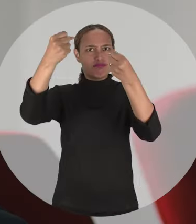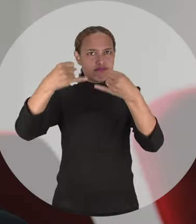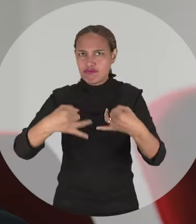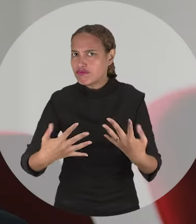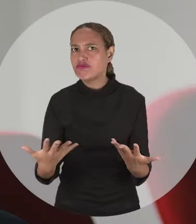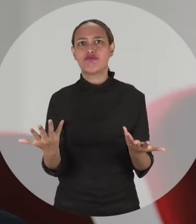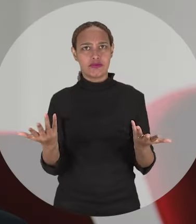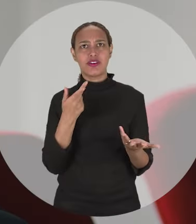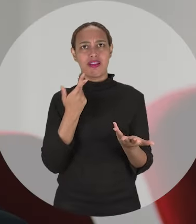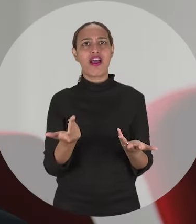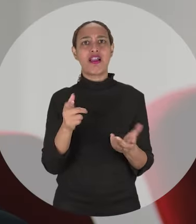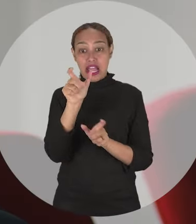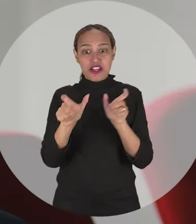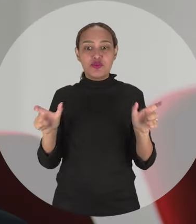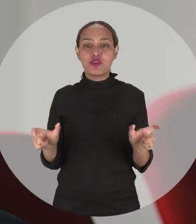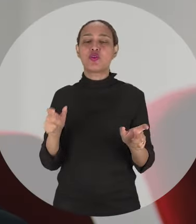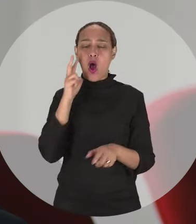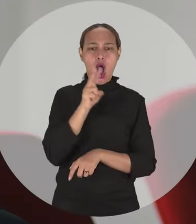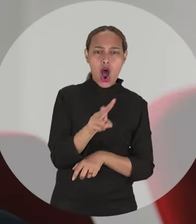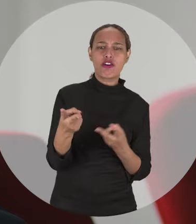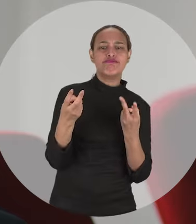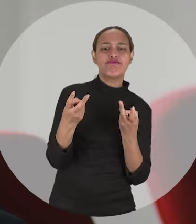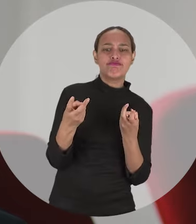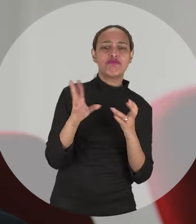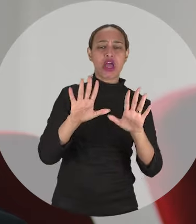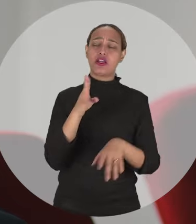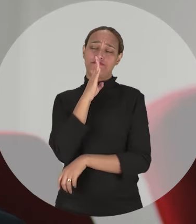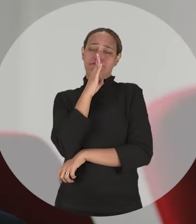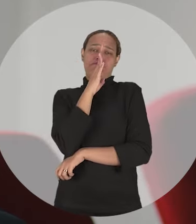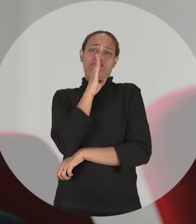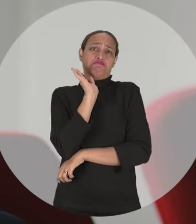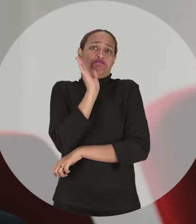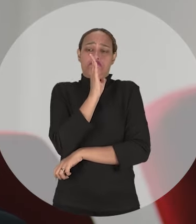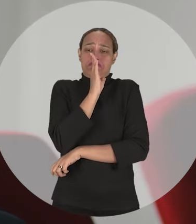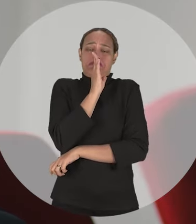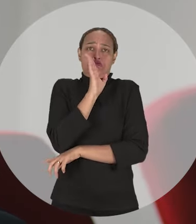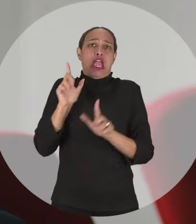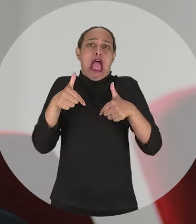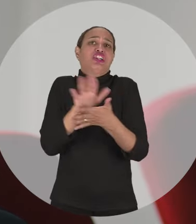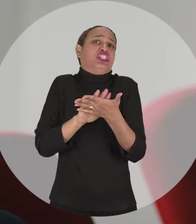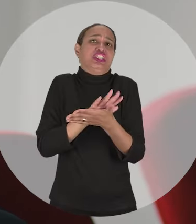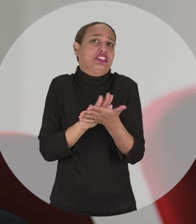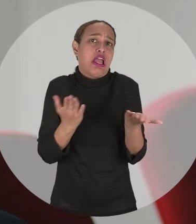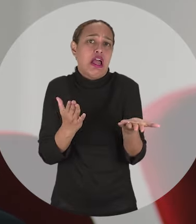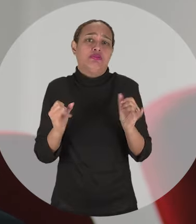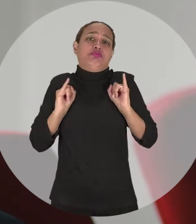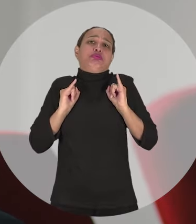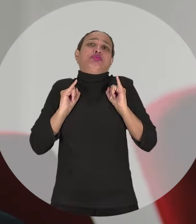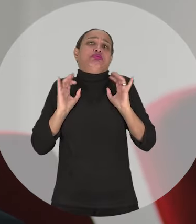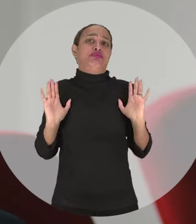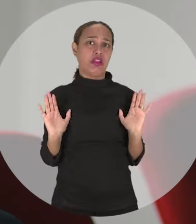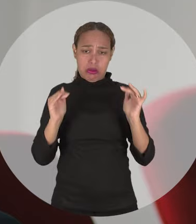dizer isso, né? Que as pessoas os escutam, mas não fazem nada com aquilo que eles falaram. Né? Então, não tem retorno, não leva